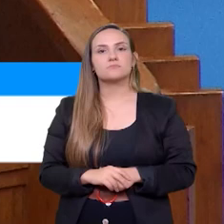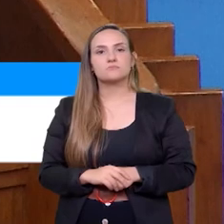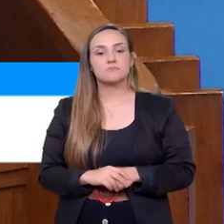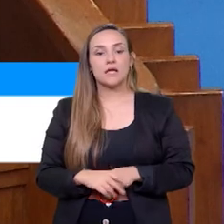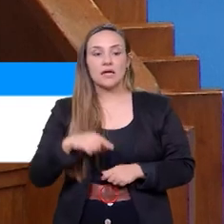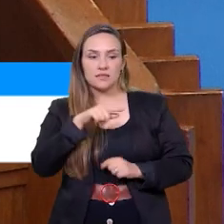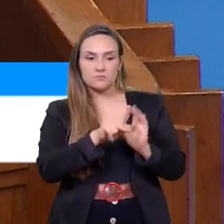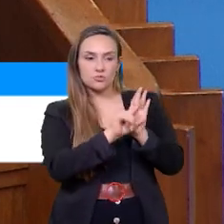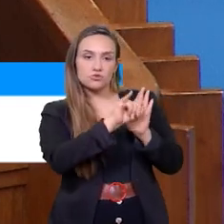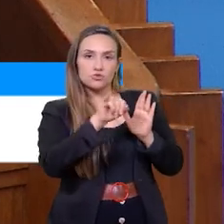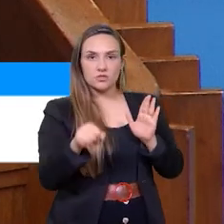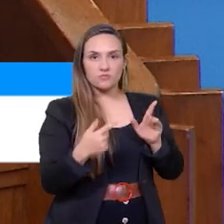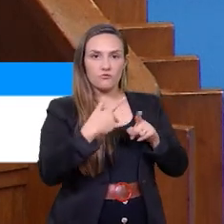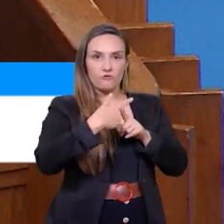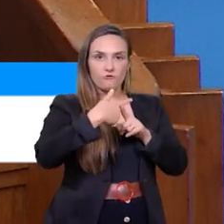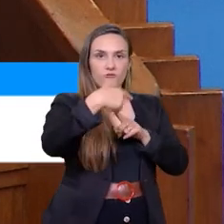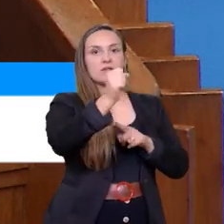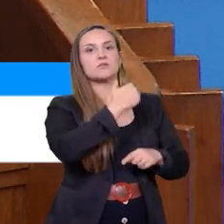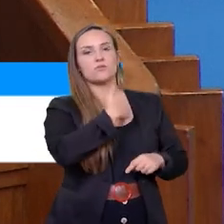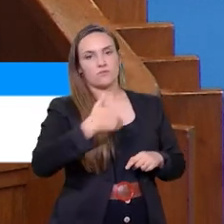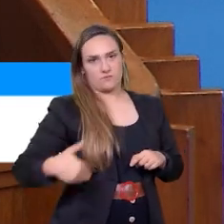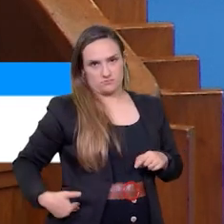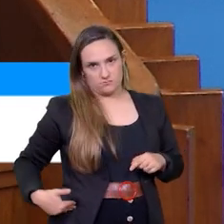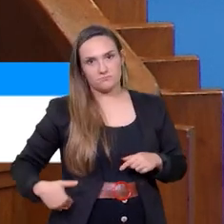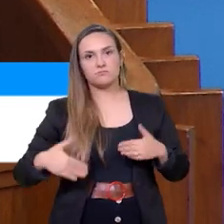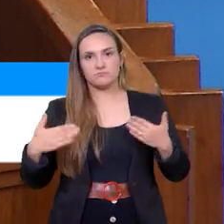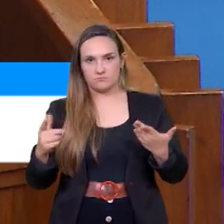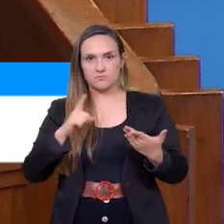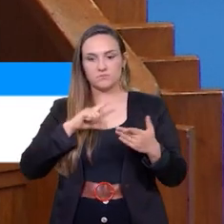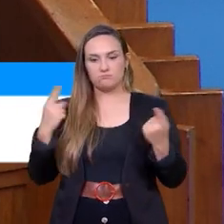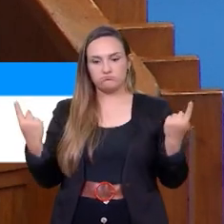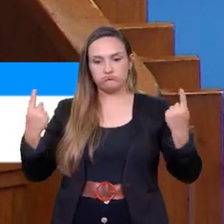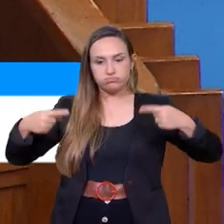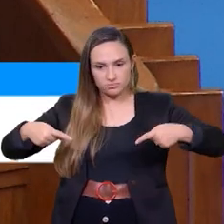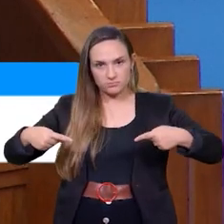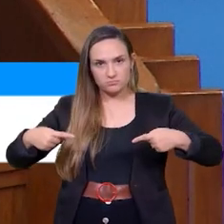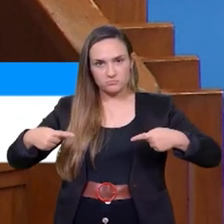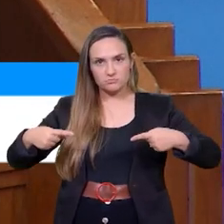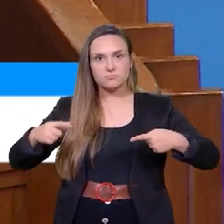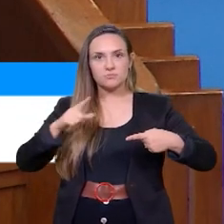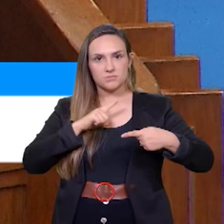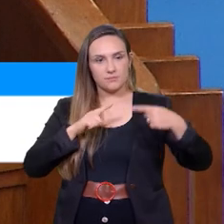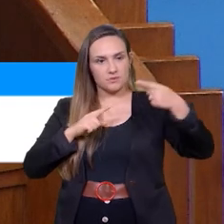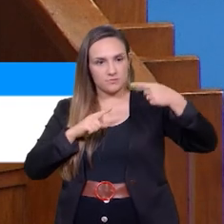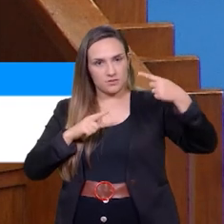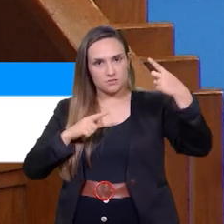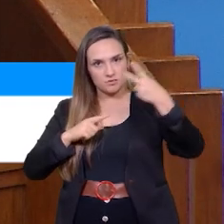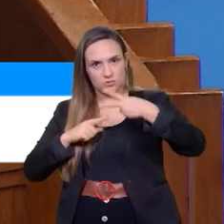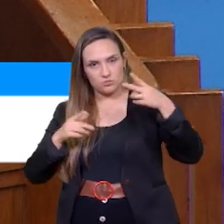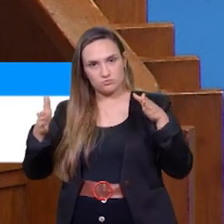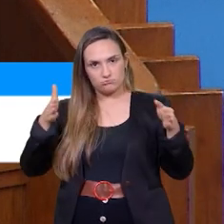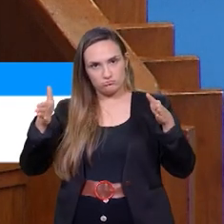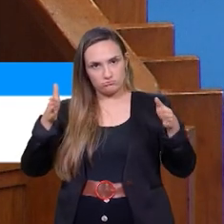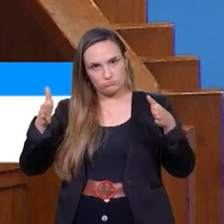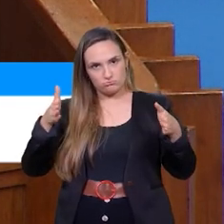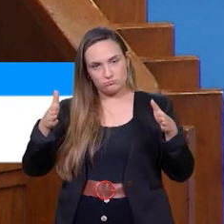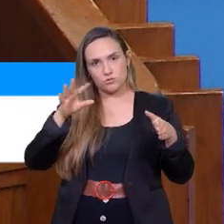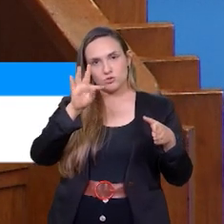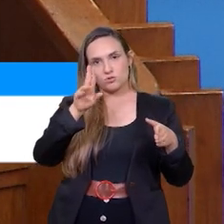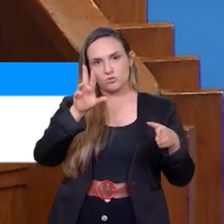nós começamos a conviver com uma nova realidade no nosso país